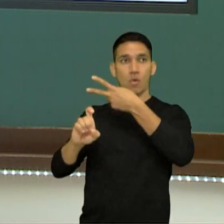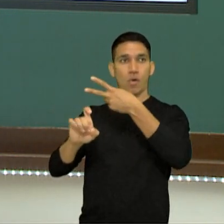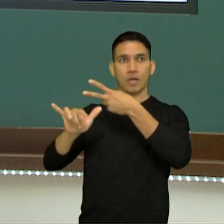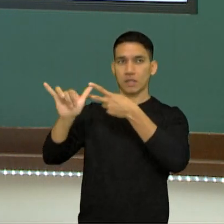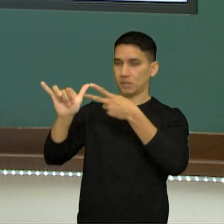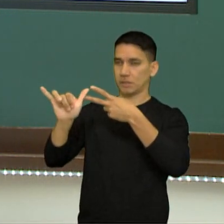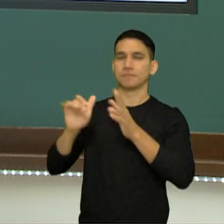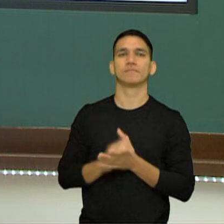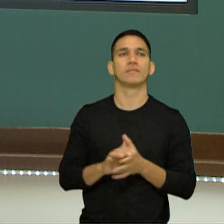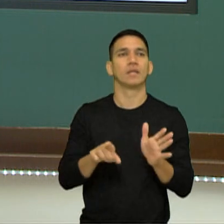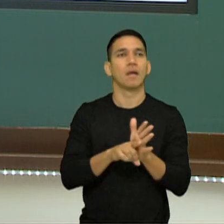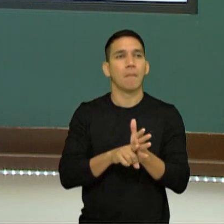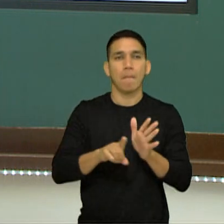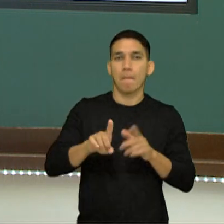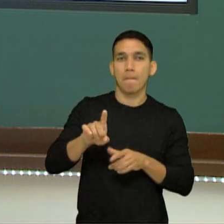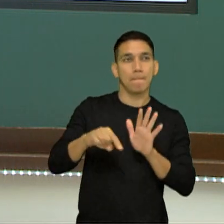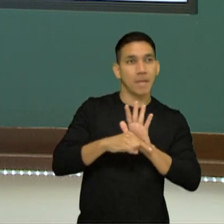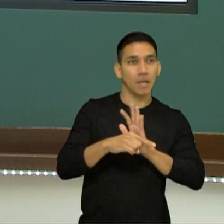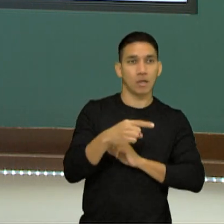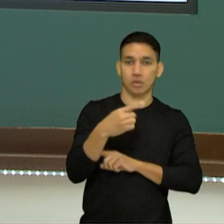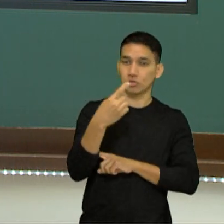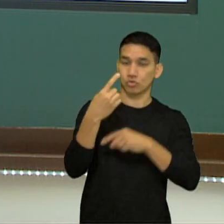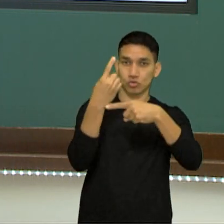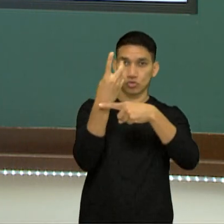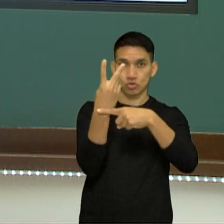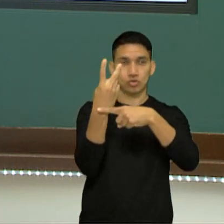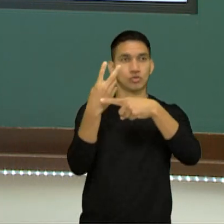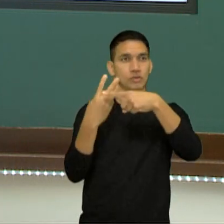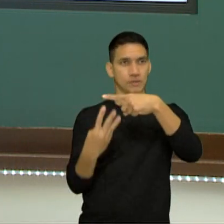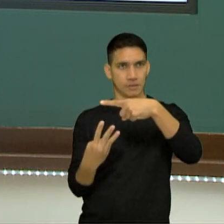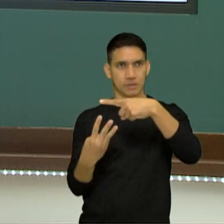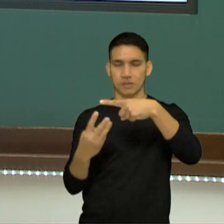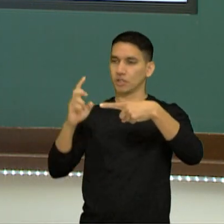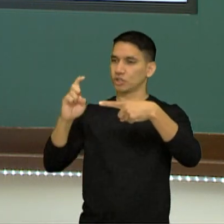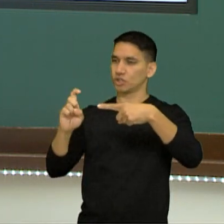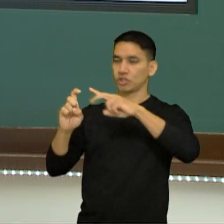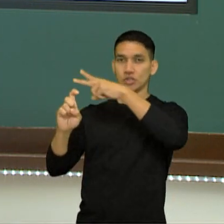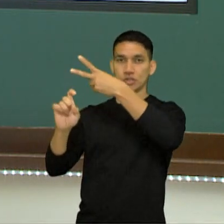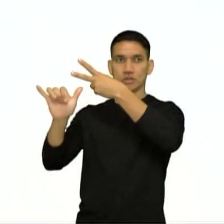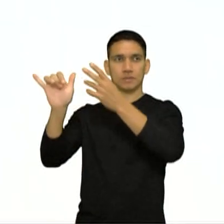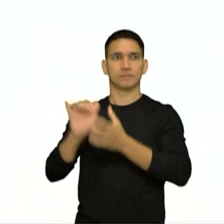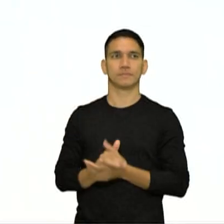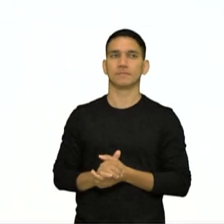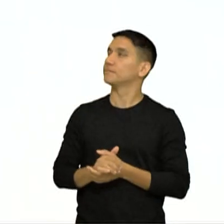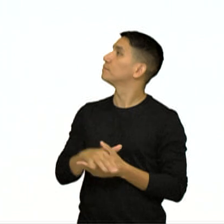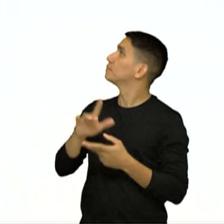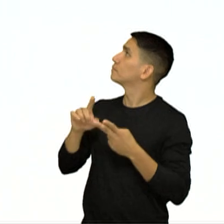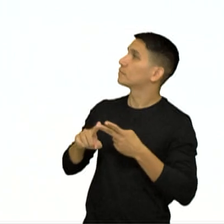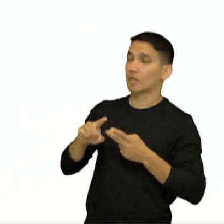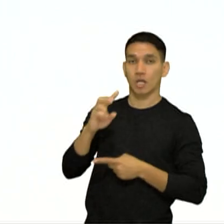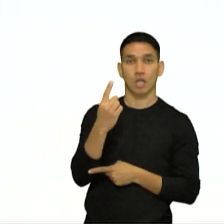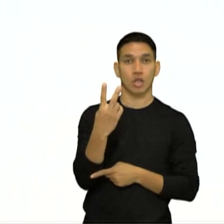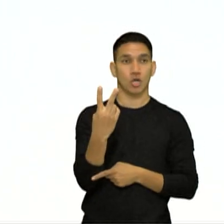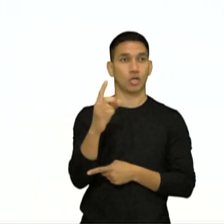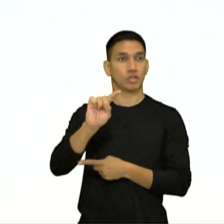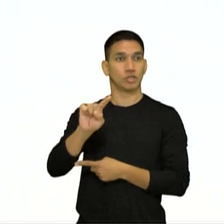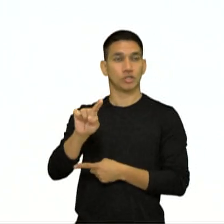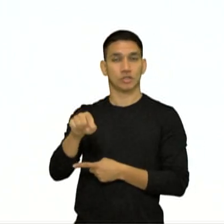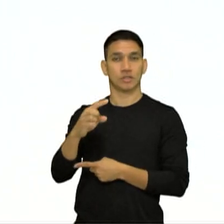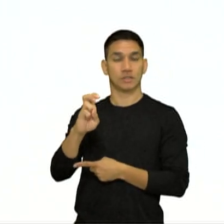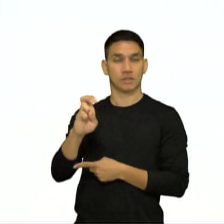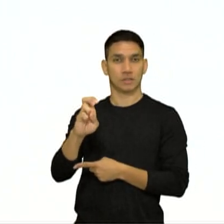porque é igual. Em matemática, isso não acontece. Em matemática, eles têm uma característica em comum, tá? Mas